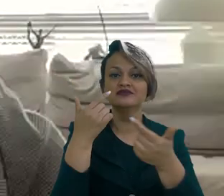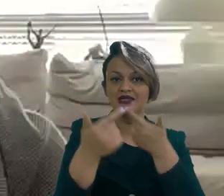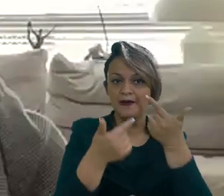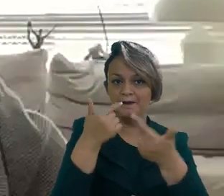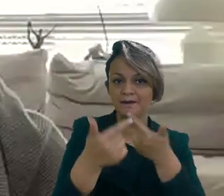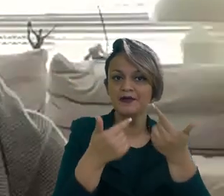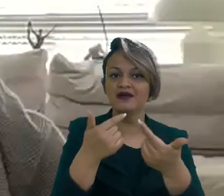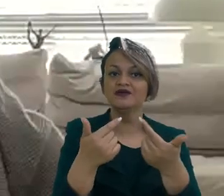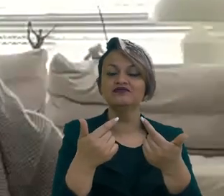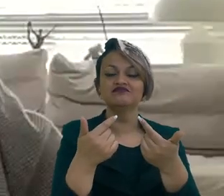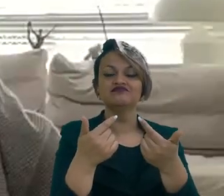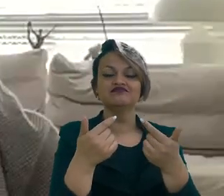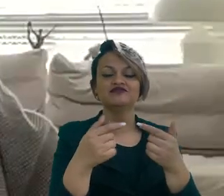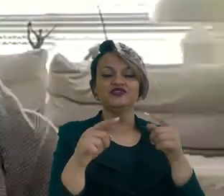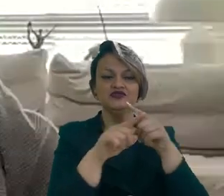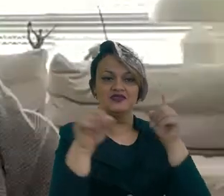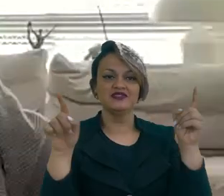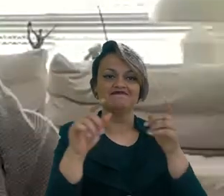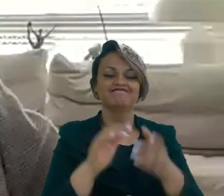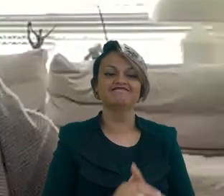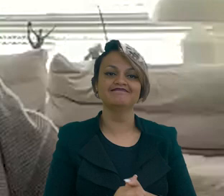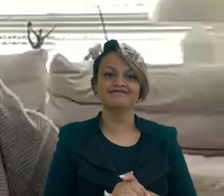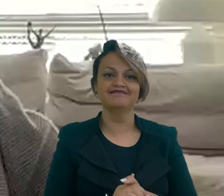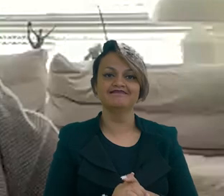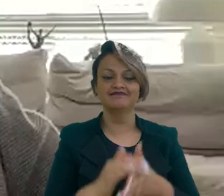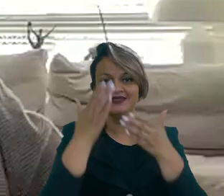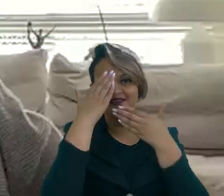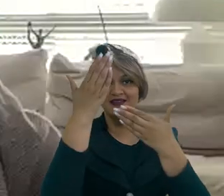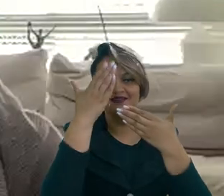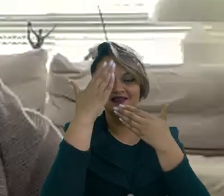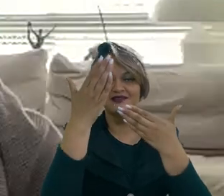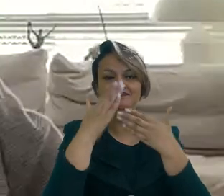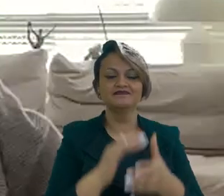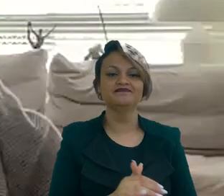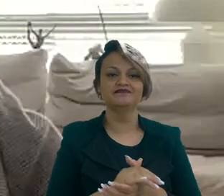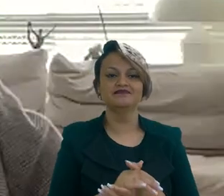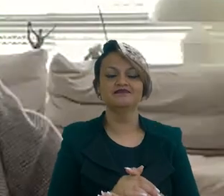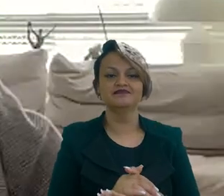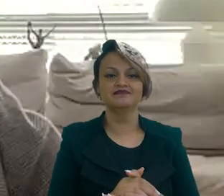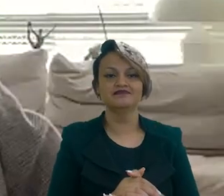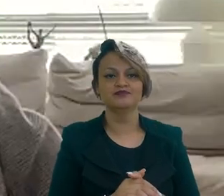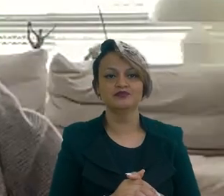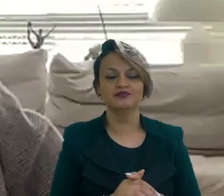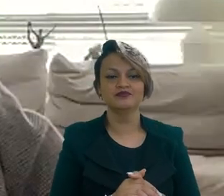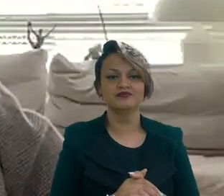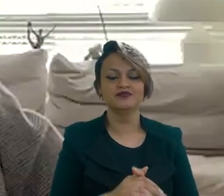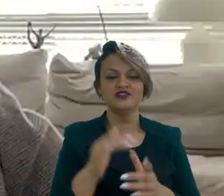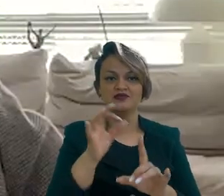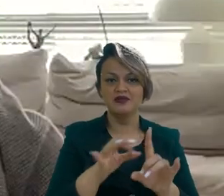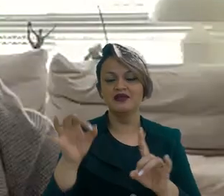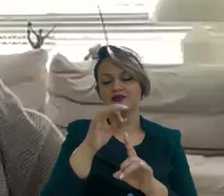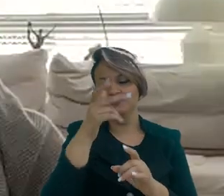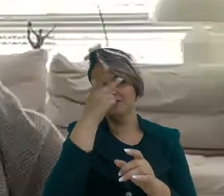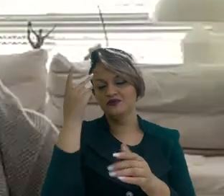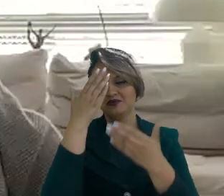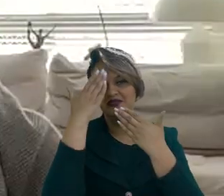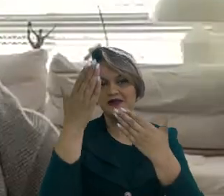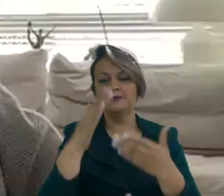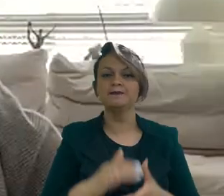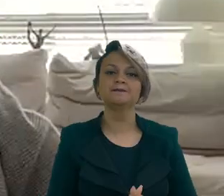desejo ao meu querido amigo Rodrigo um tempo muito bom muito obrigado Professora Muito obrigada